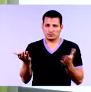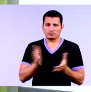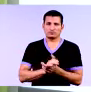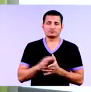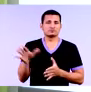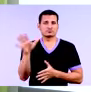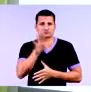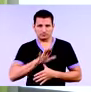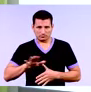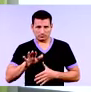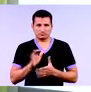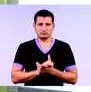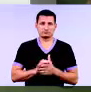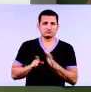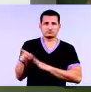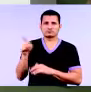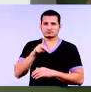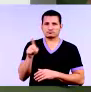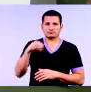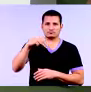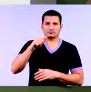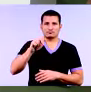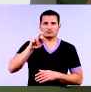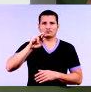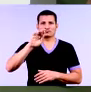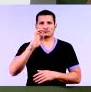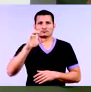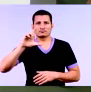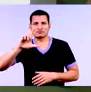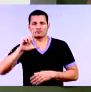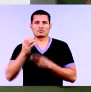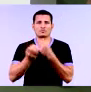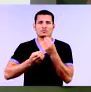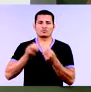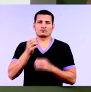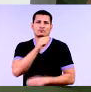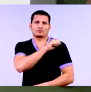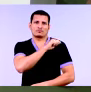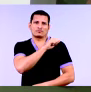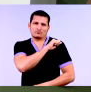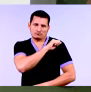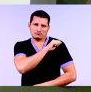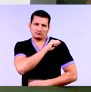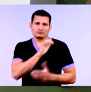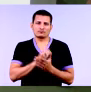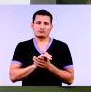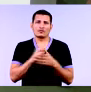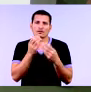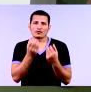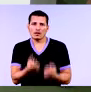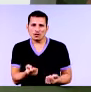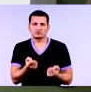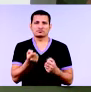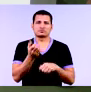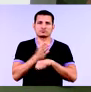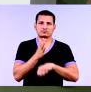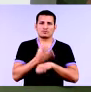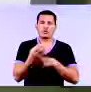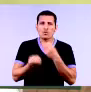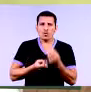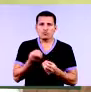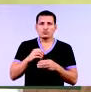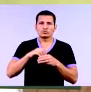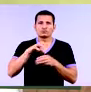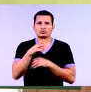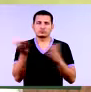geral. Professor Marcel, como nossos alunos receberam a nossa atividade? Como foi o conteúdo de hoje para eles? Ok,